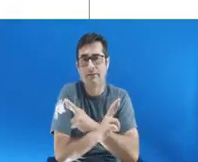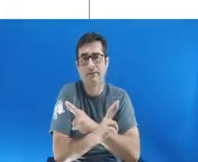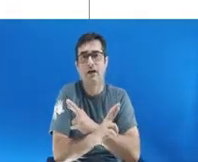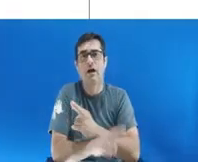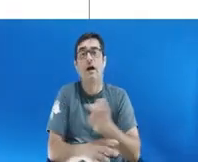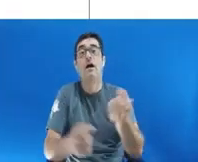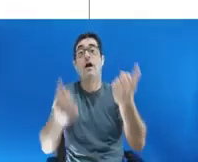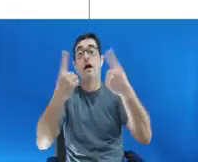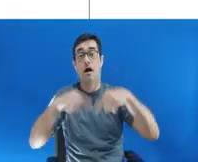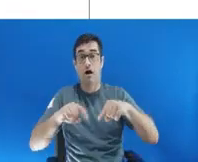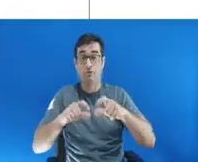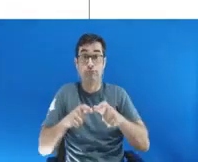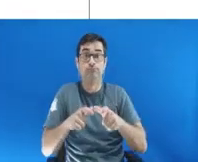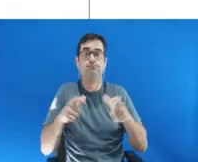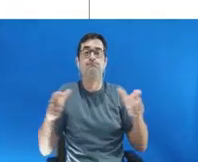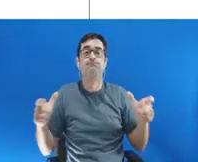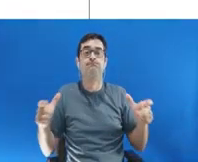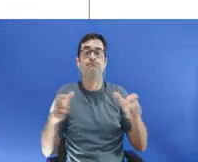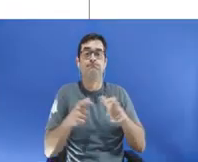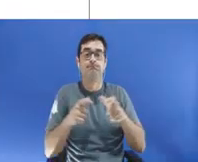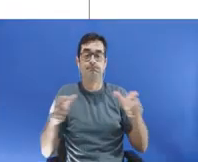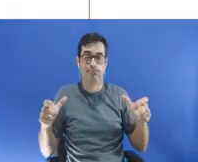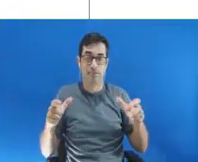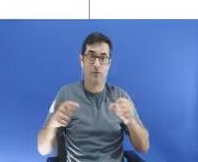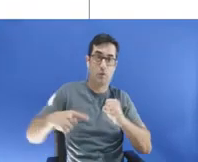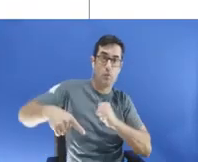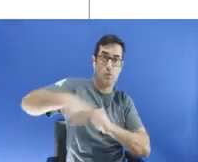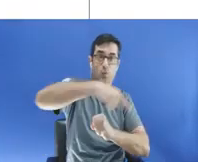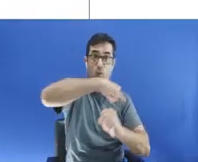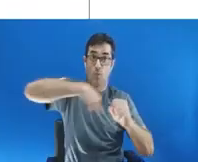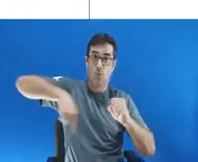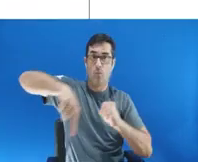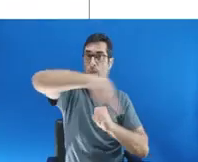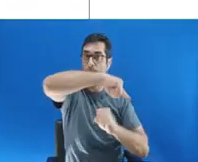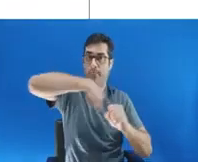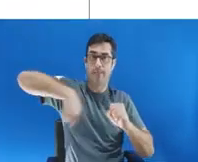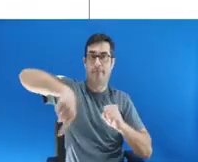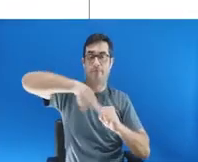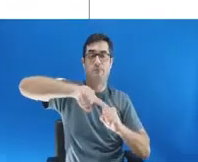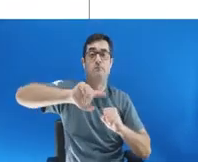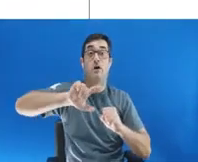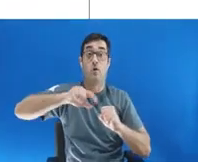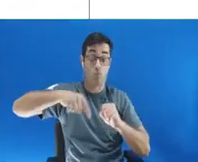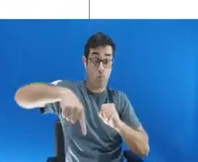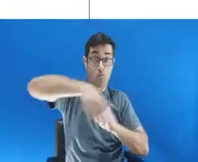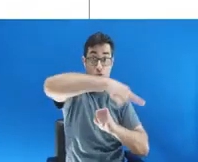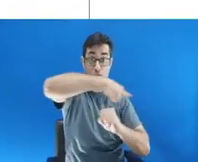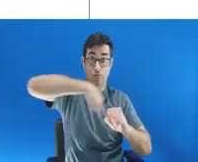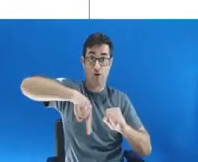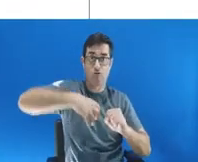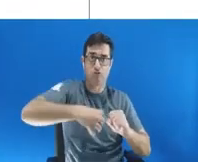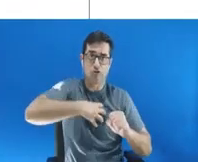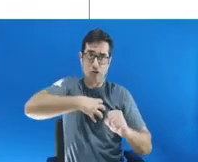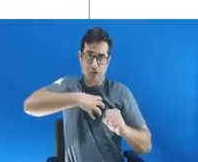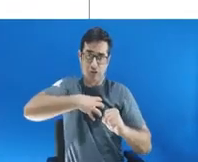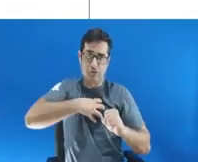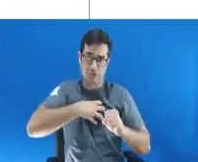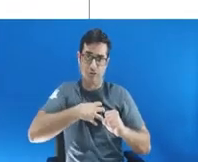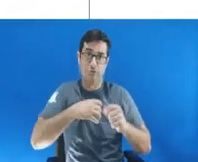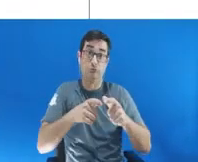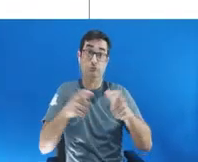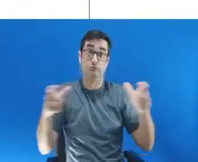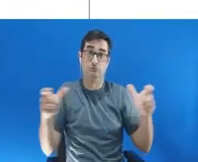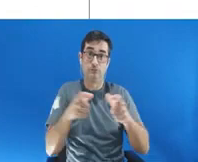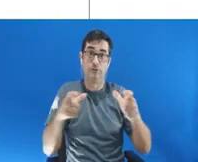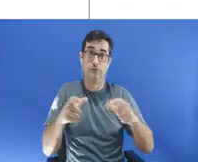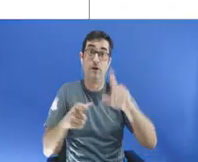o formato, vai ser pelo número quântico secundário e o número quântico magnético. Então, ó, o L e